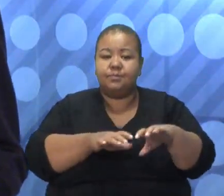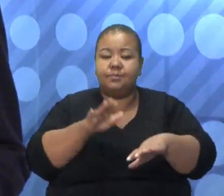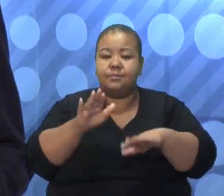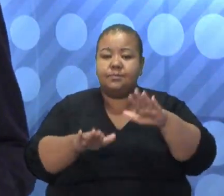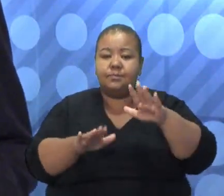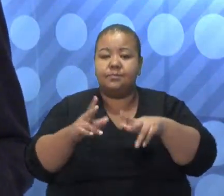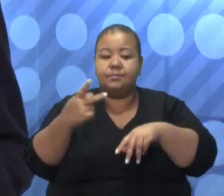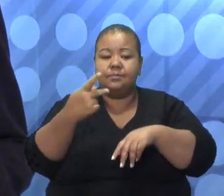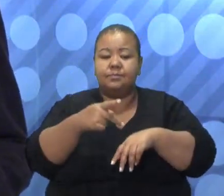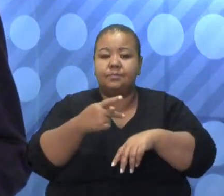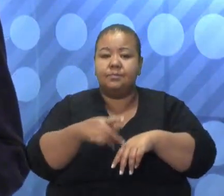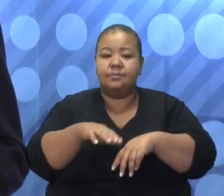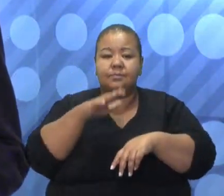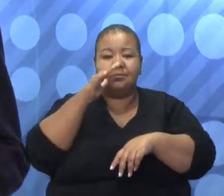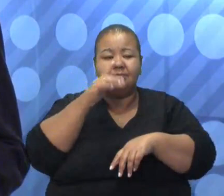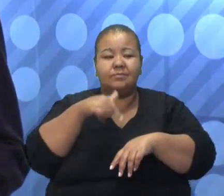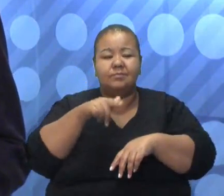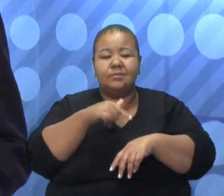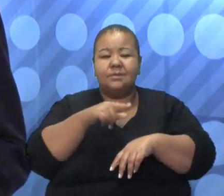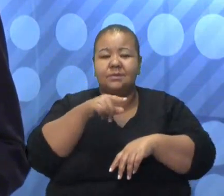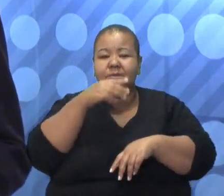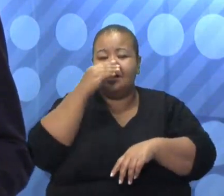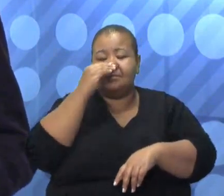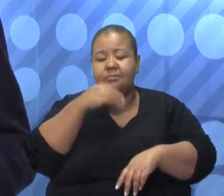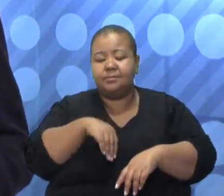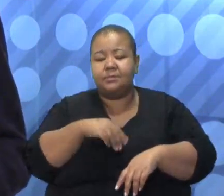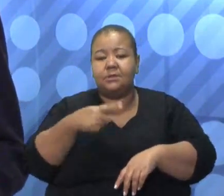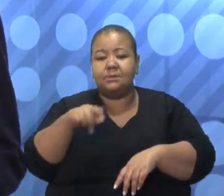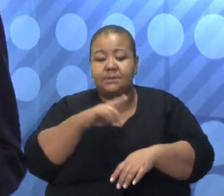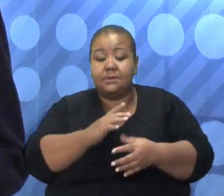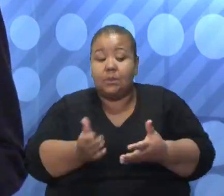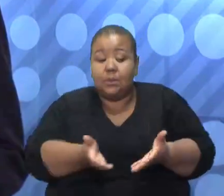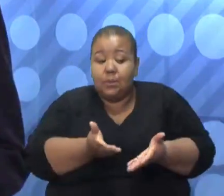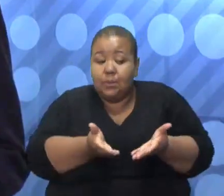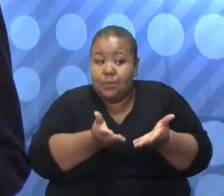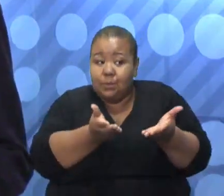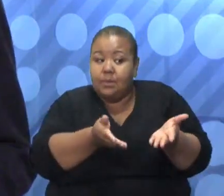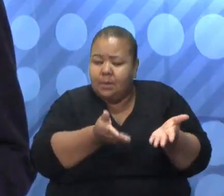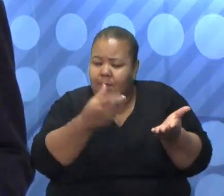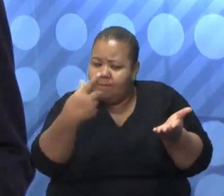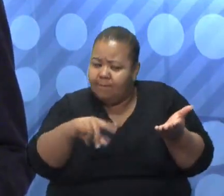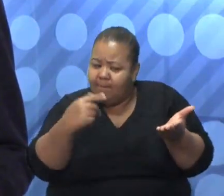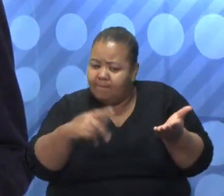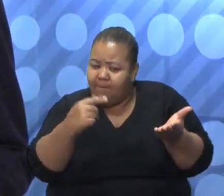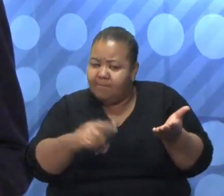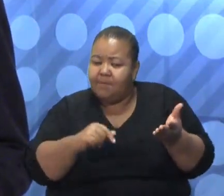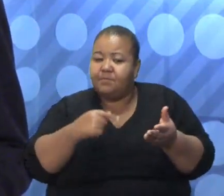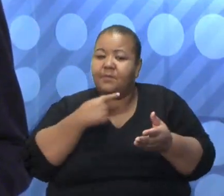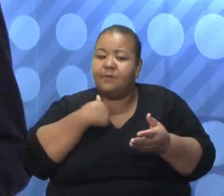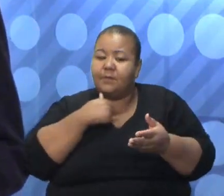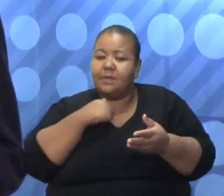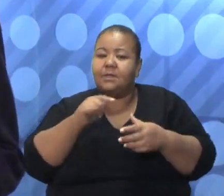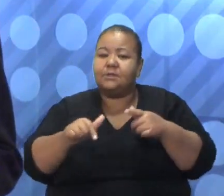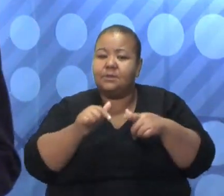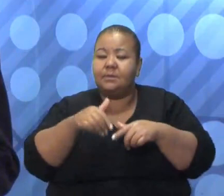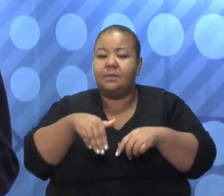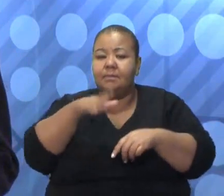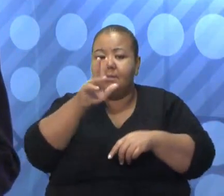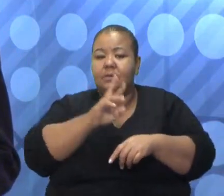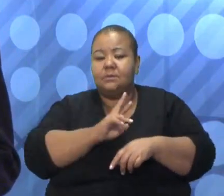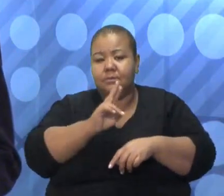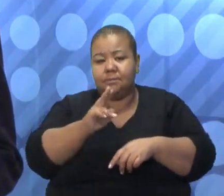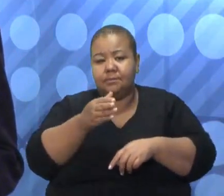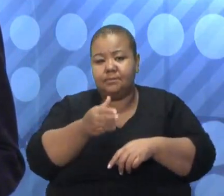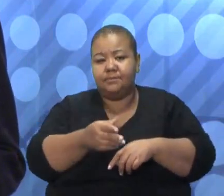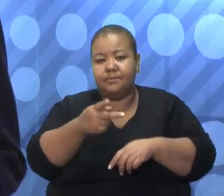aquele funcionário está um pouco desmotivado e a gente precisa dar um gás para que ele tenha vontade de entregar de novo o seu melhor potencial e apresentar os